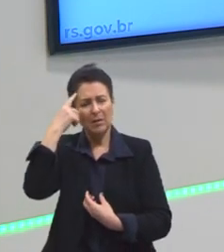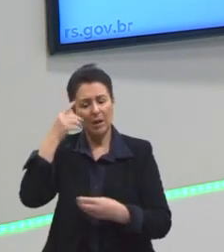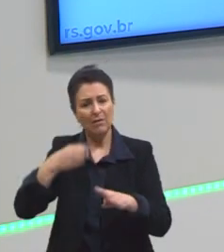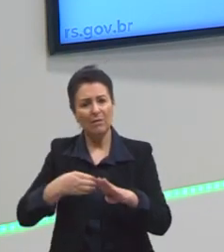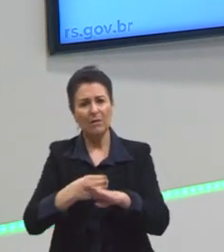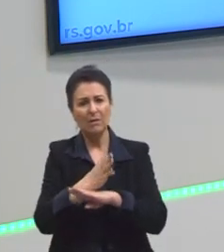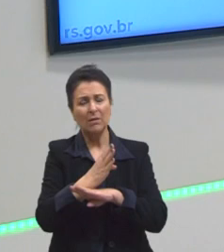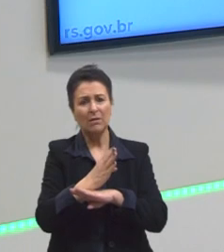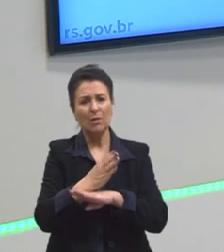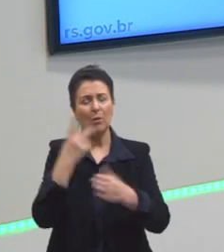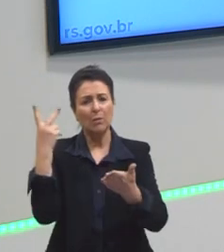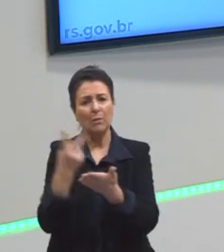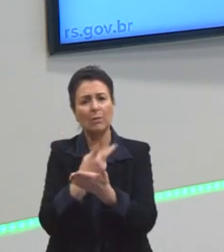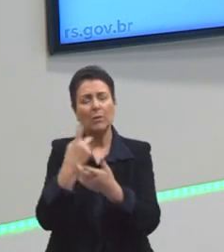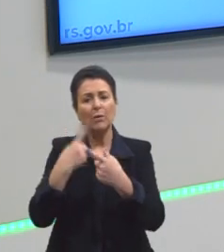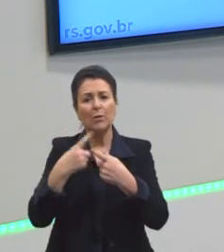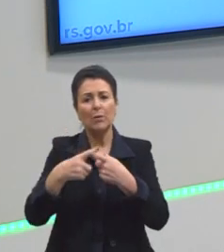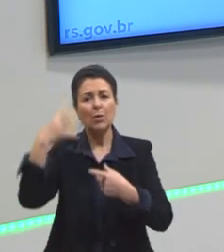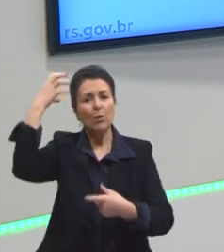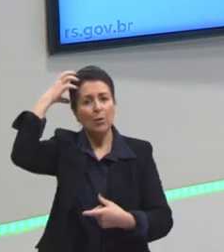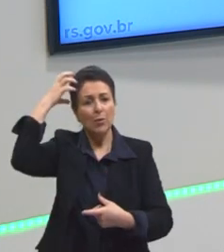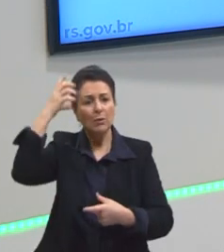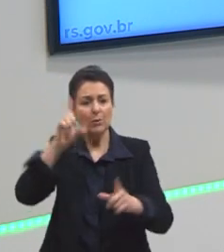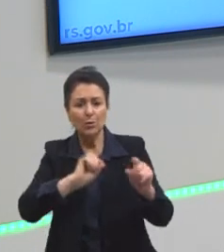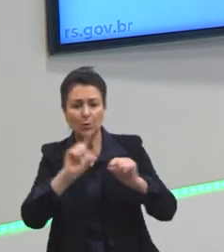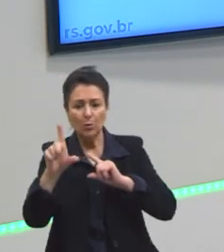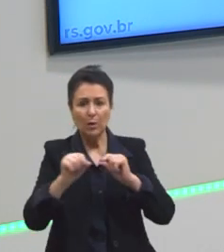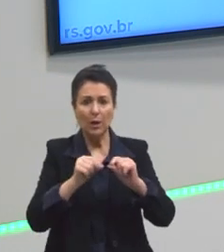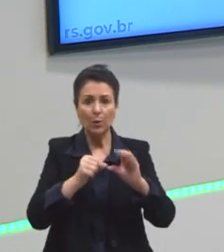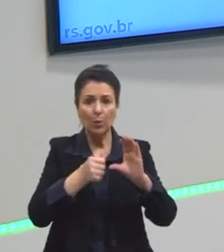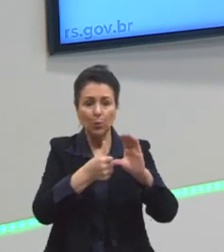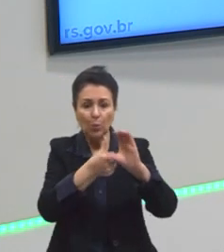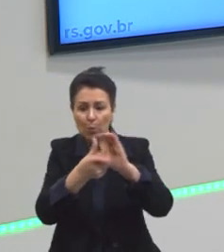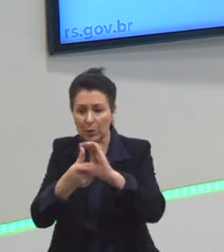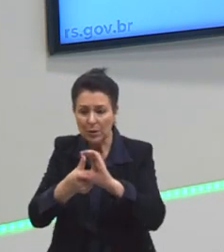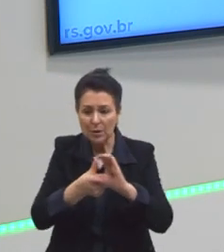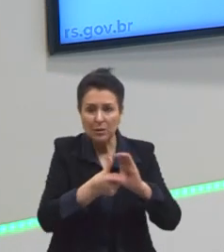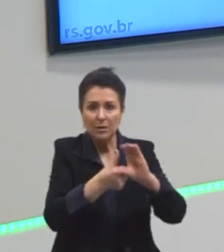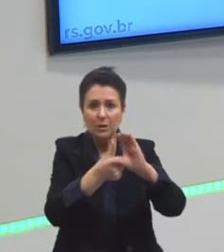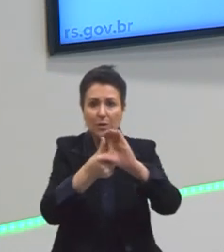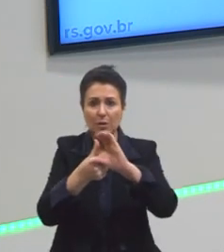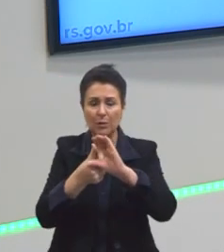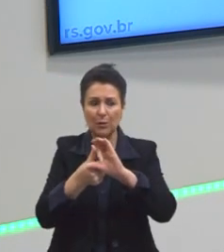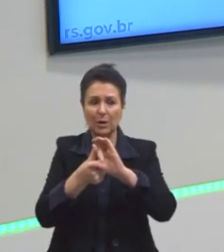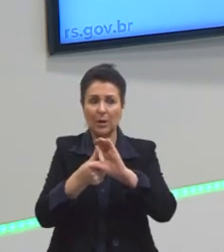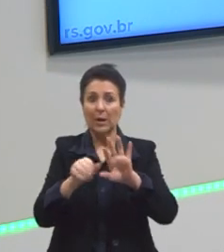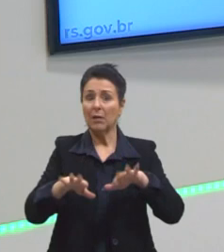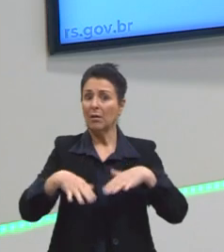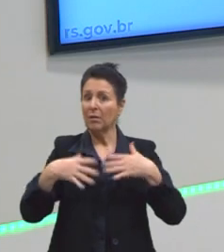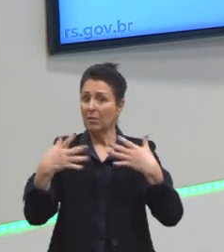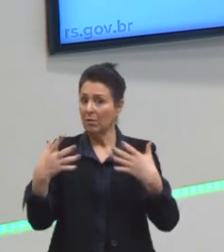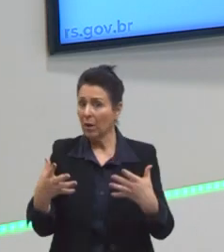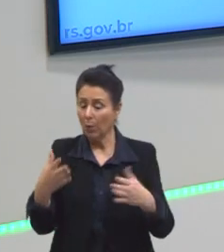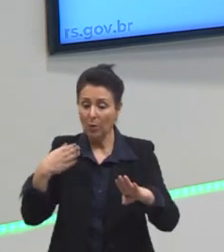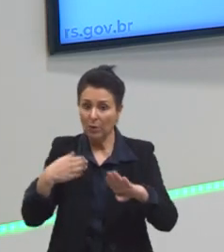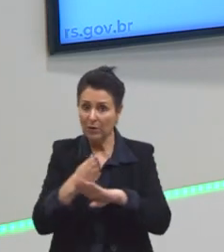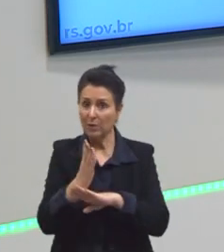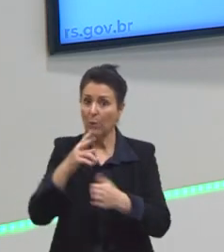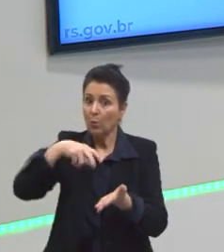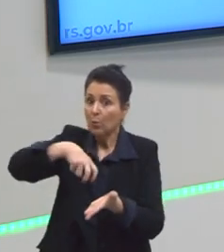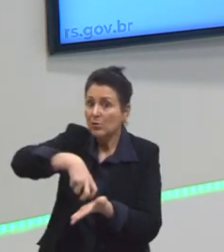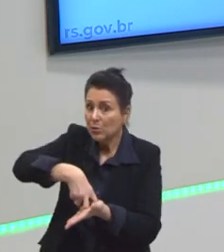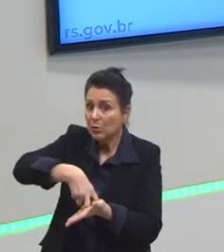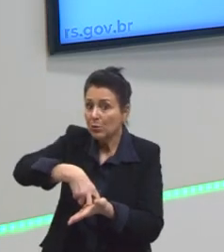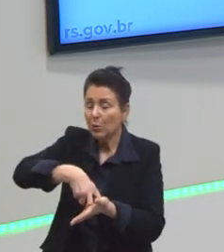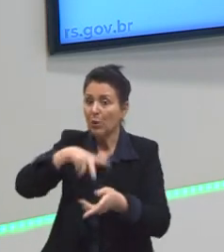porque os romanos haviam optado pelo cristianismo que era tipo uma espécie de castigo dos Romanos terem